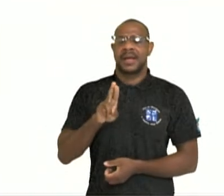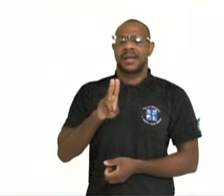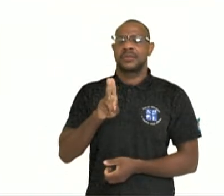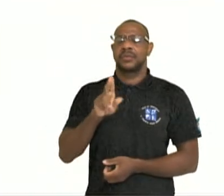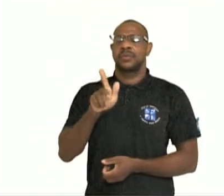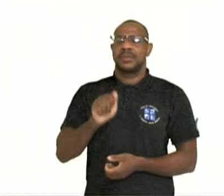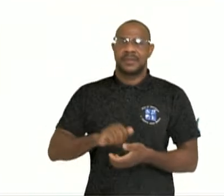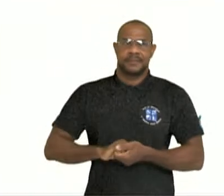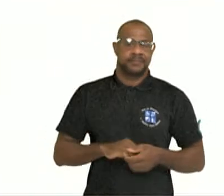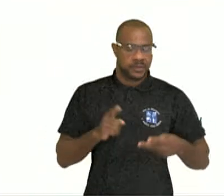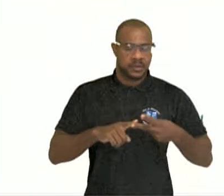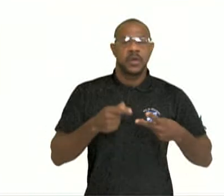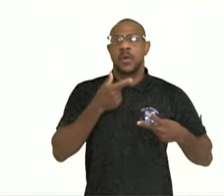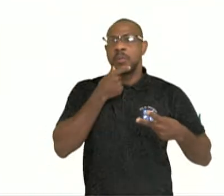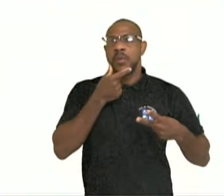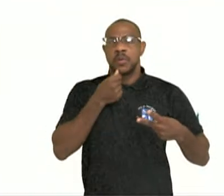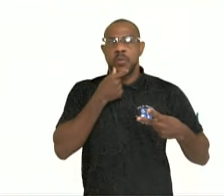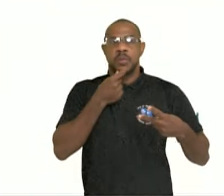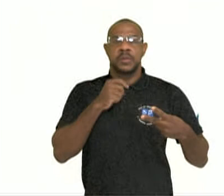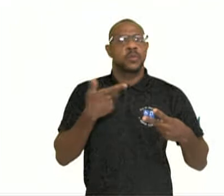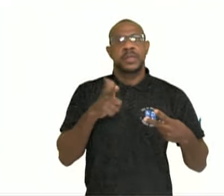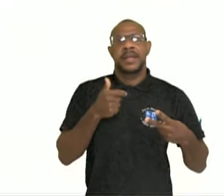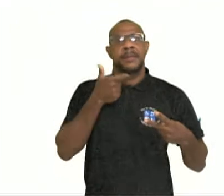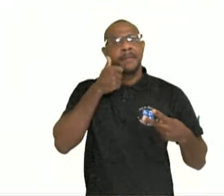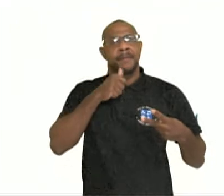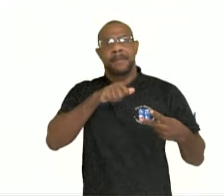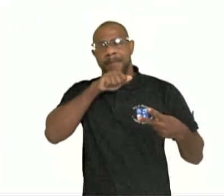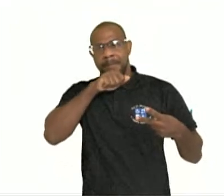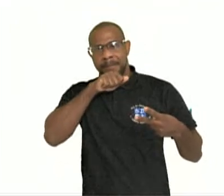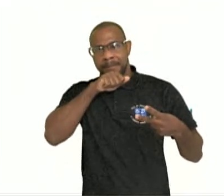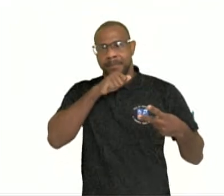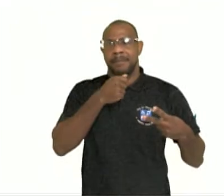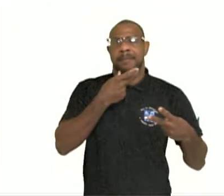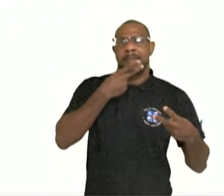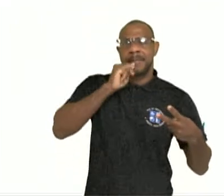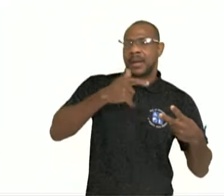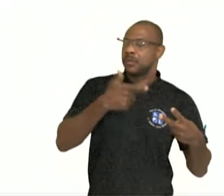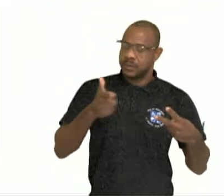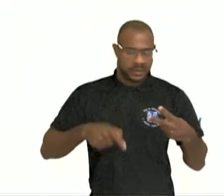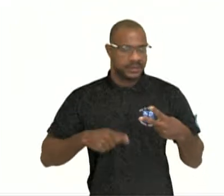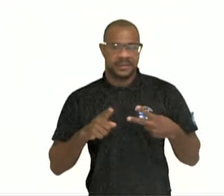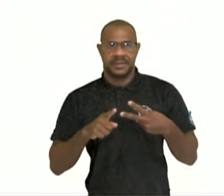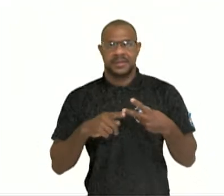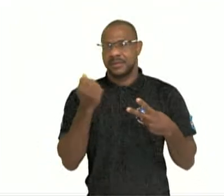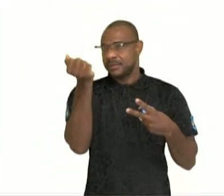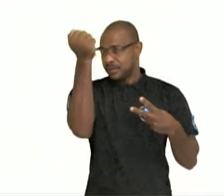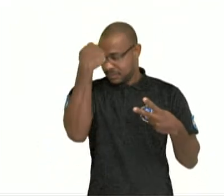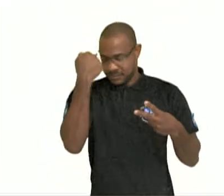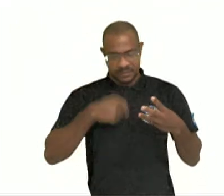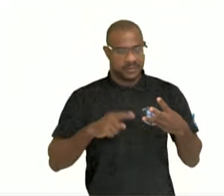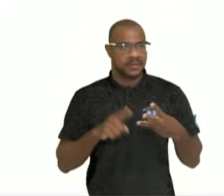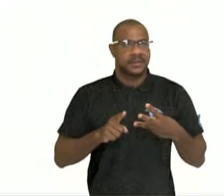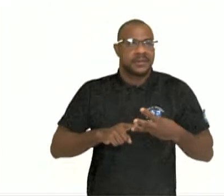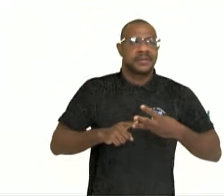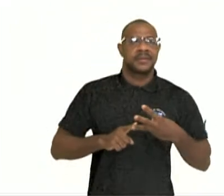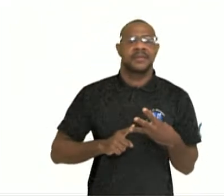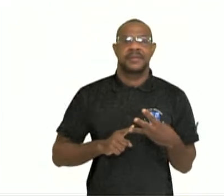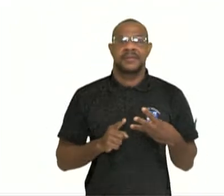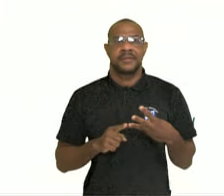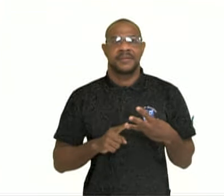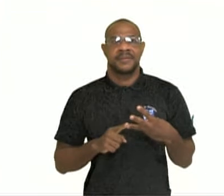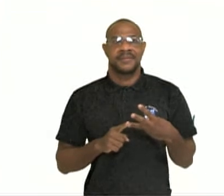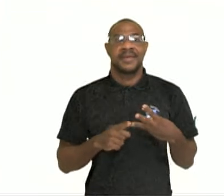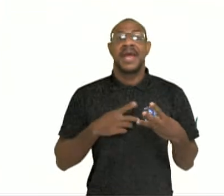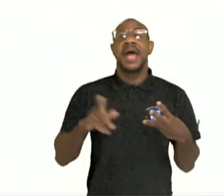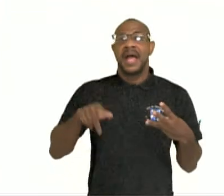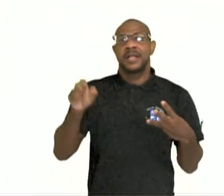e se chama Chaves. Ela é solteira, bruxa del 71. Ela é solteira e é chamada de bruxa